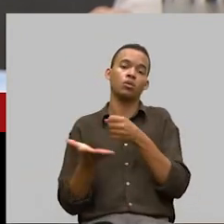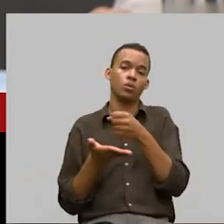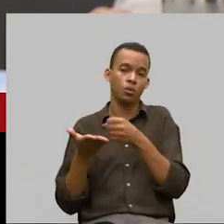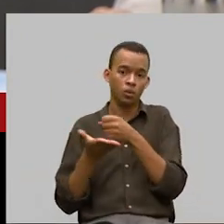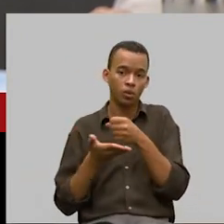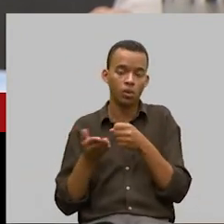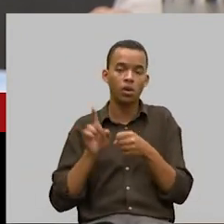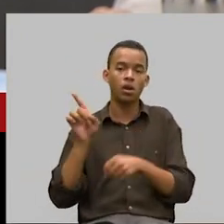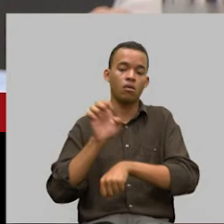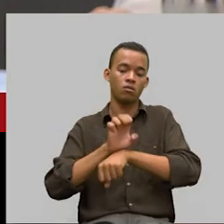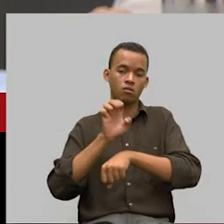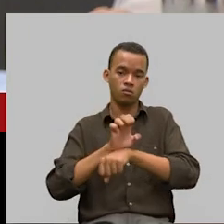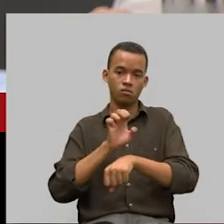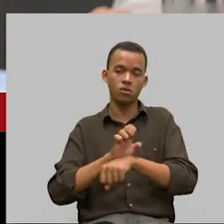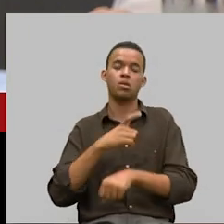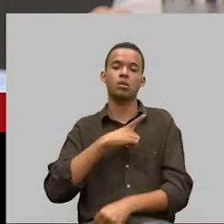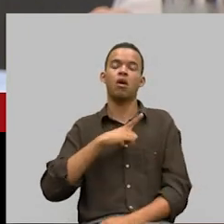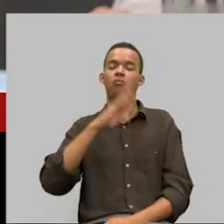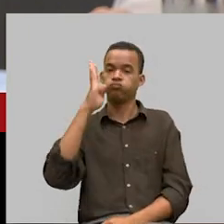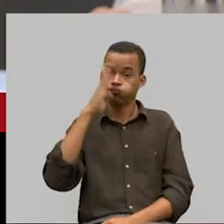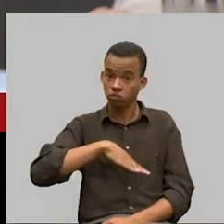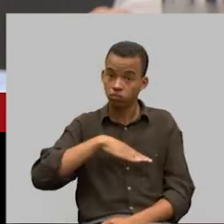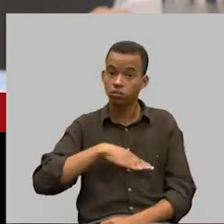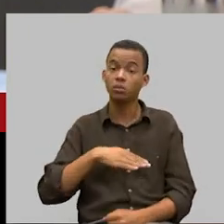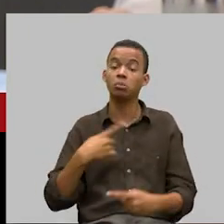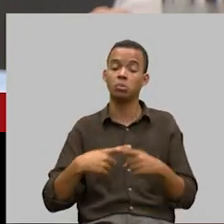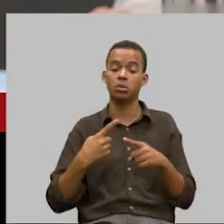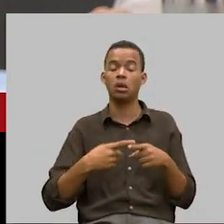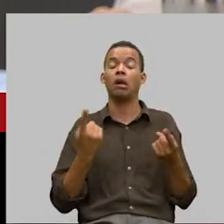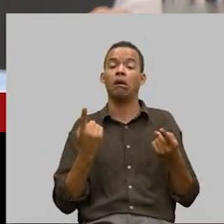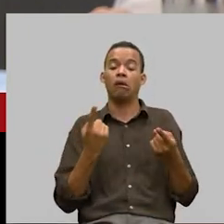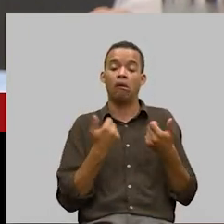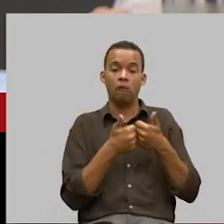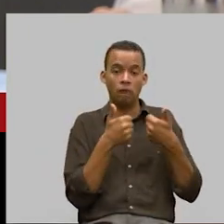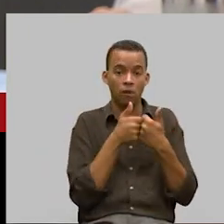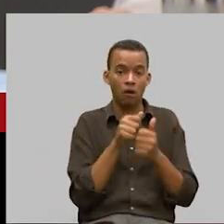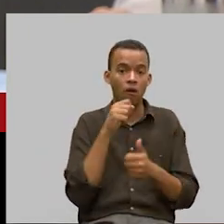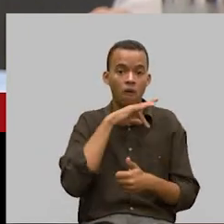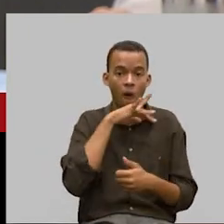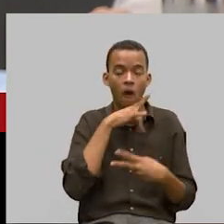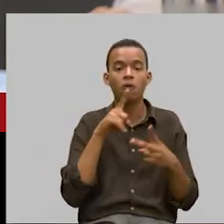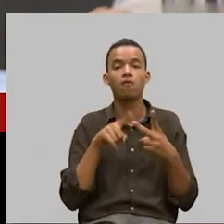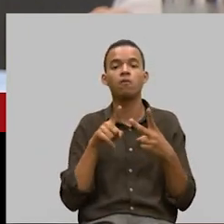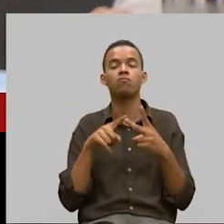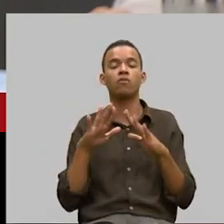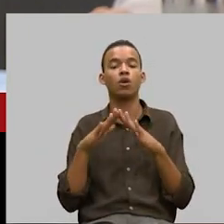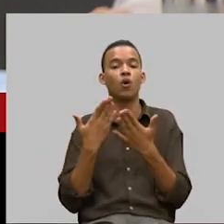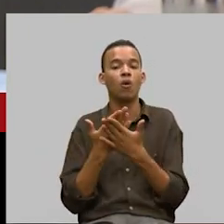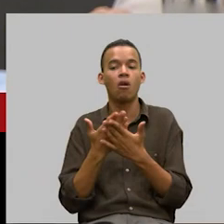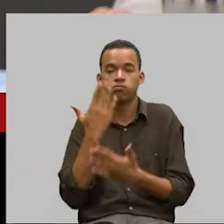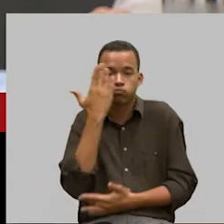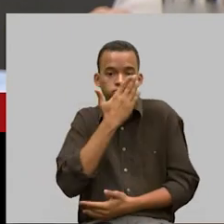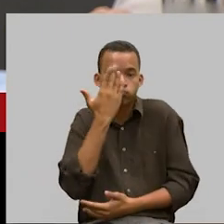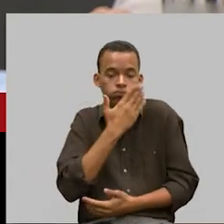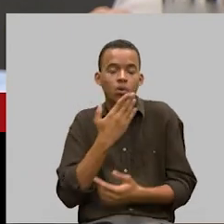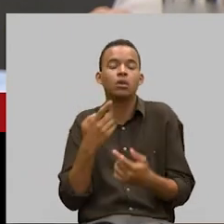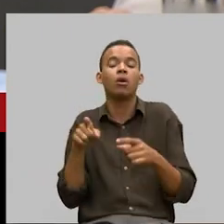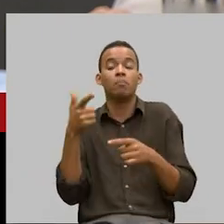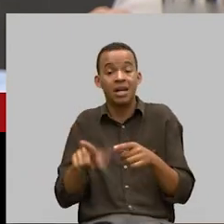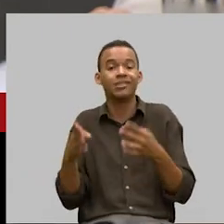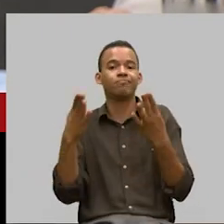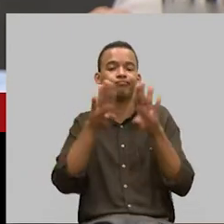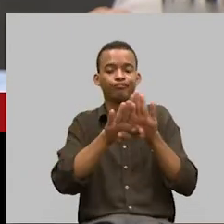no estado a gente tem aí essa crueldade do transporte e da invisibilidade além do fechamento das escolas do campo e aí na